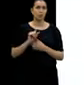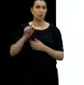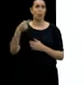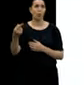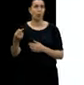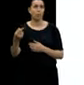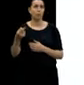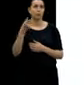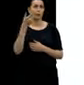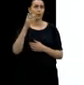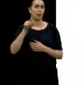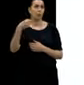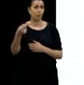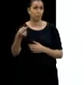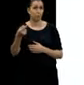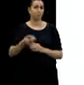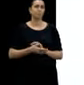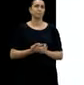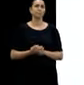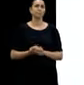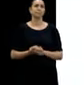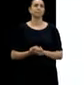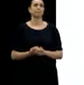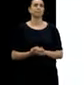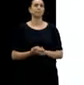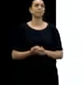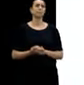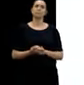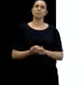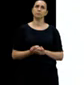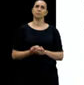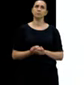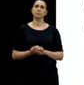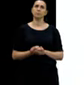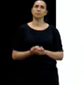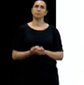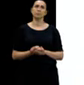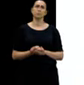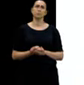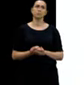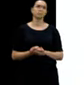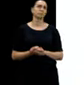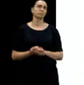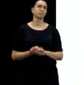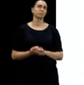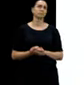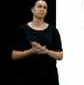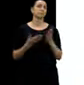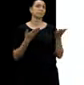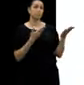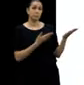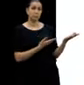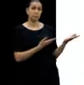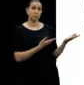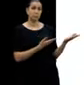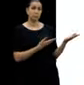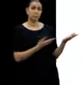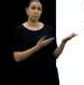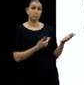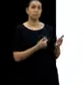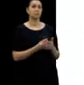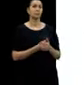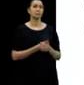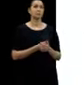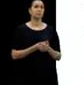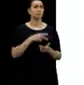próxima? Acho que é a próxima. A próxima? Será que a gente consegue em 3 minutinhos? Sim. 1 minuto e meio. Não, essa aqui,